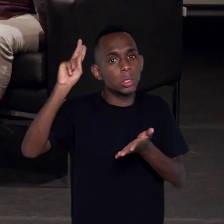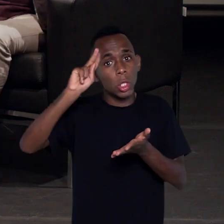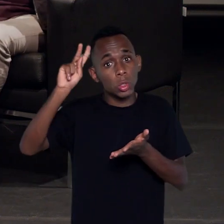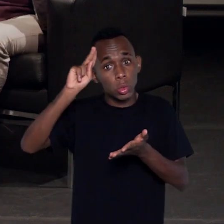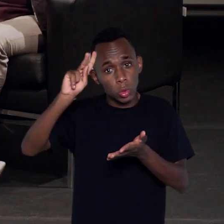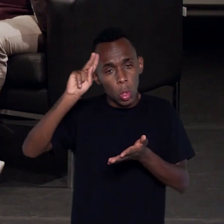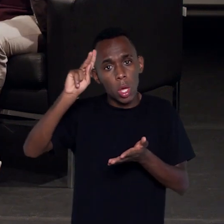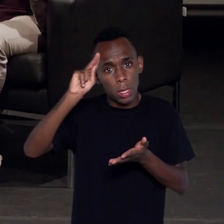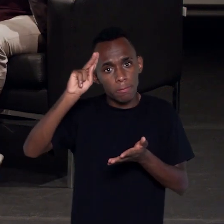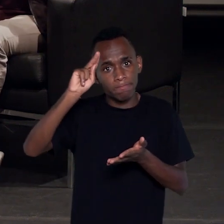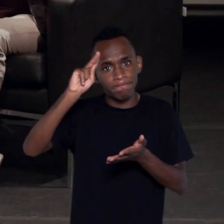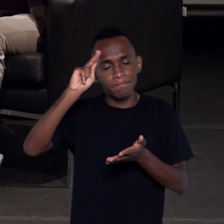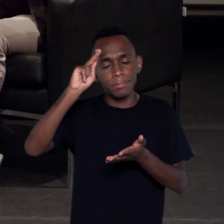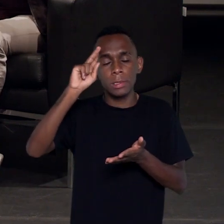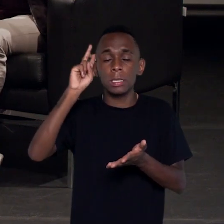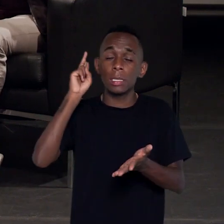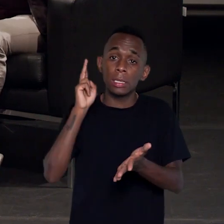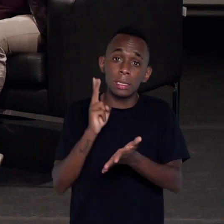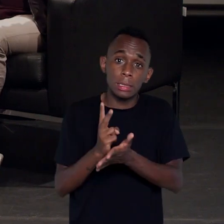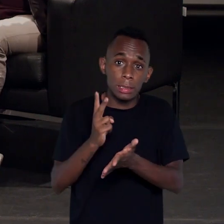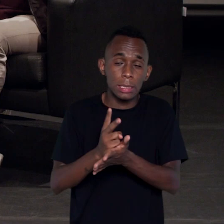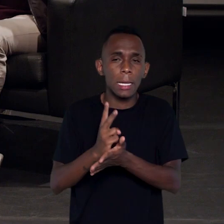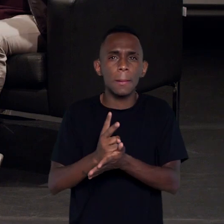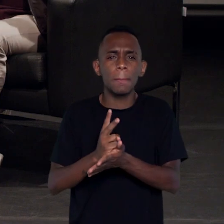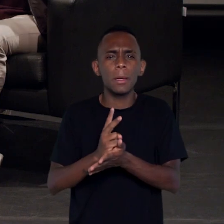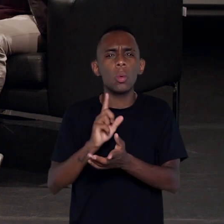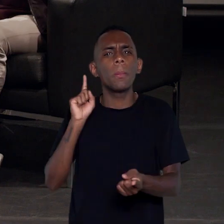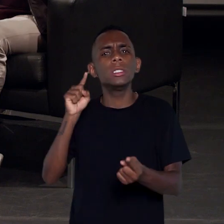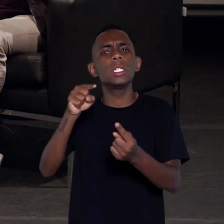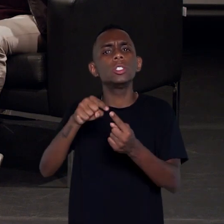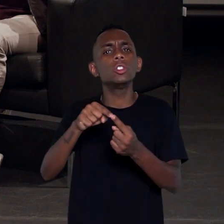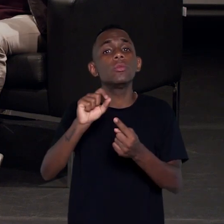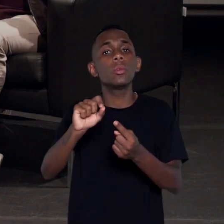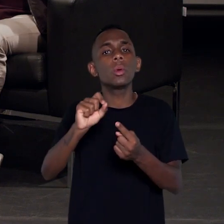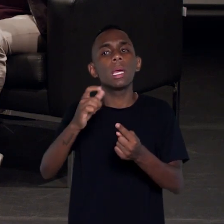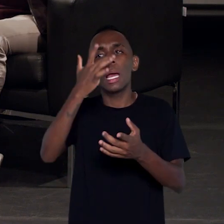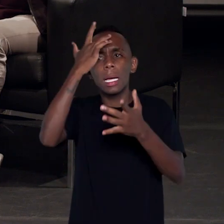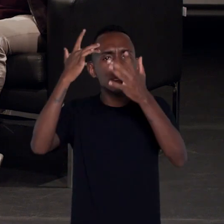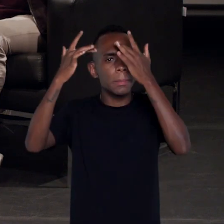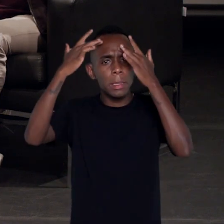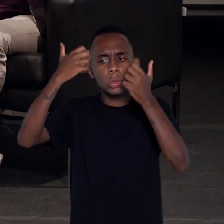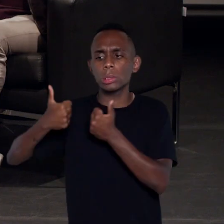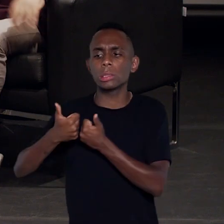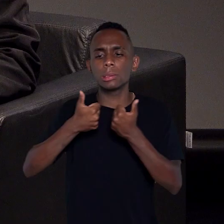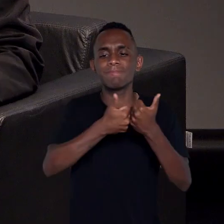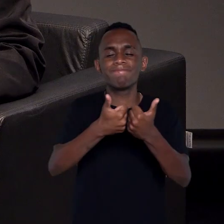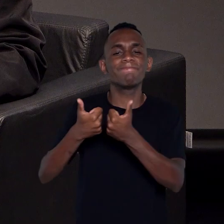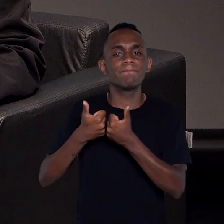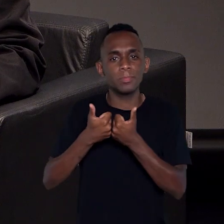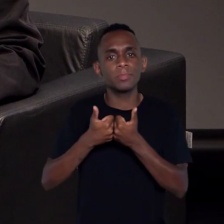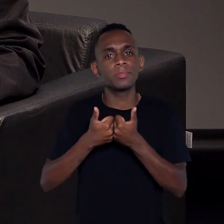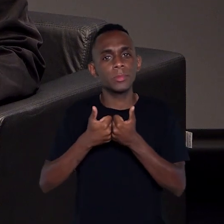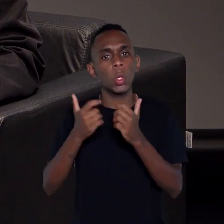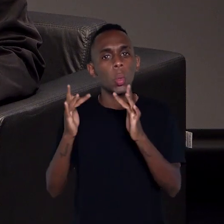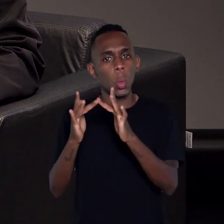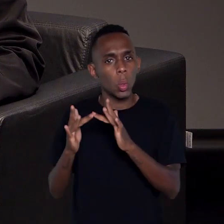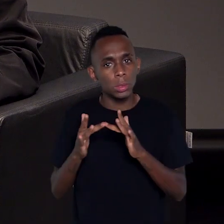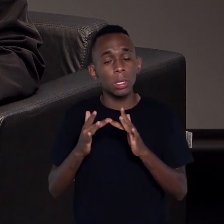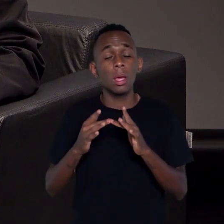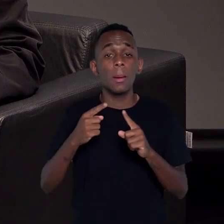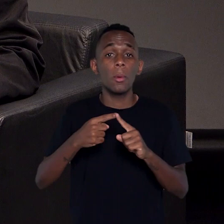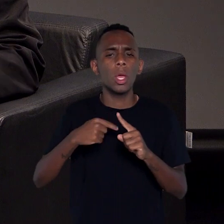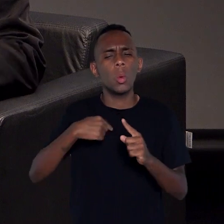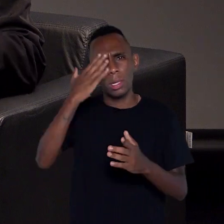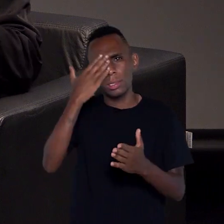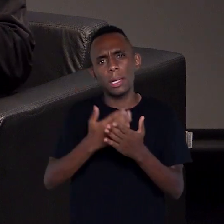essa história sempre tendo em mente as pessoas que estavam à minha volta, né? Era uma história que eu achava que merecia